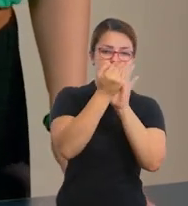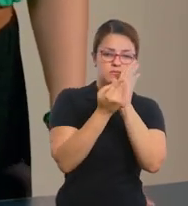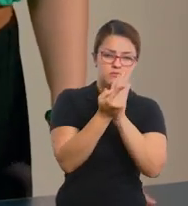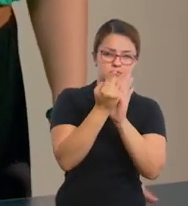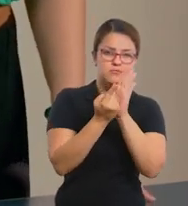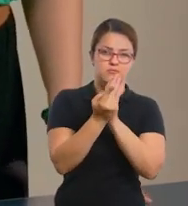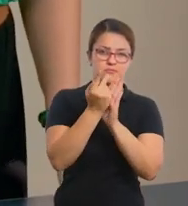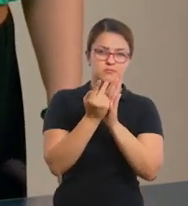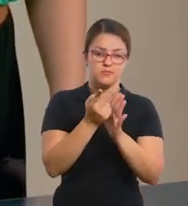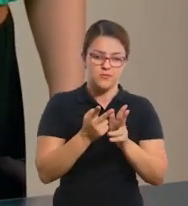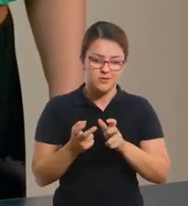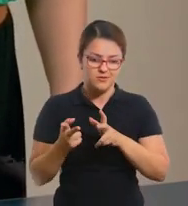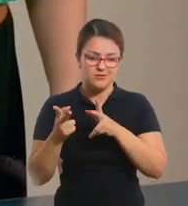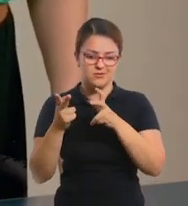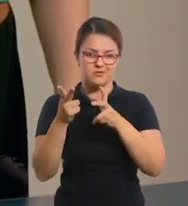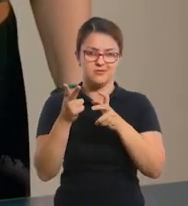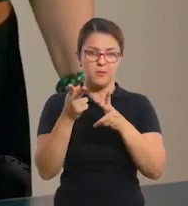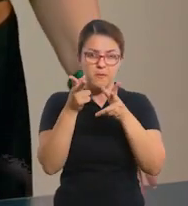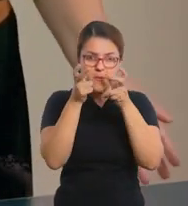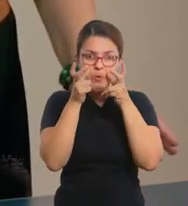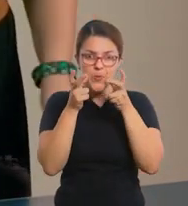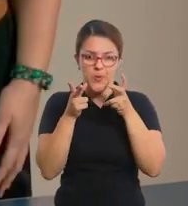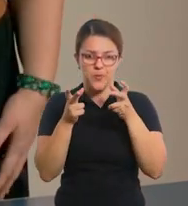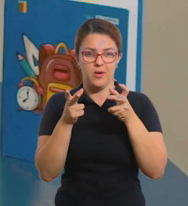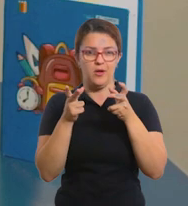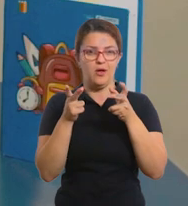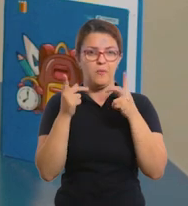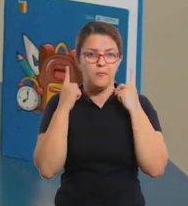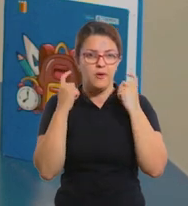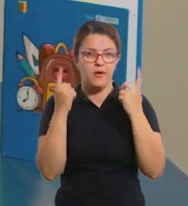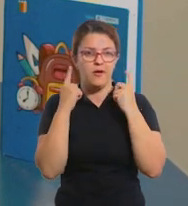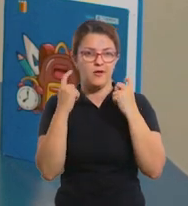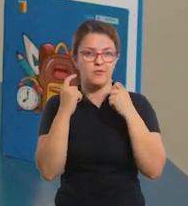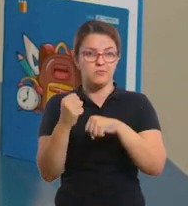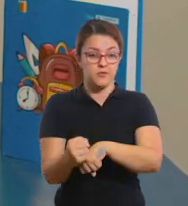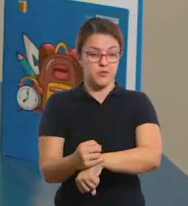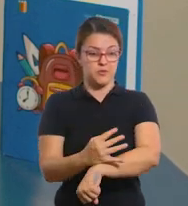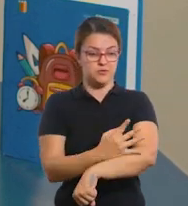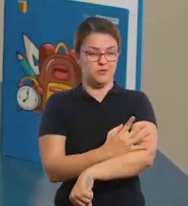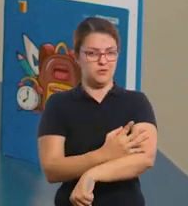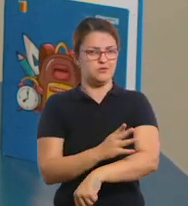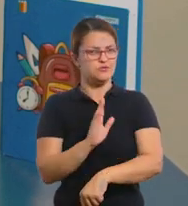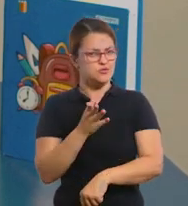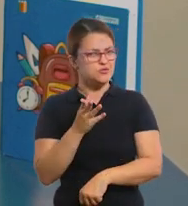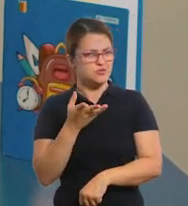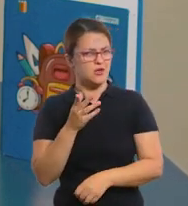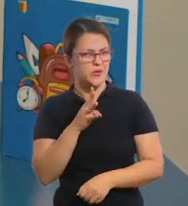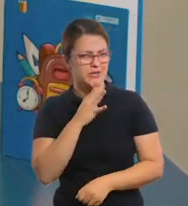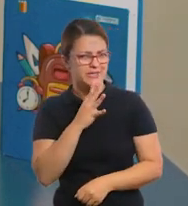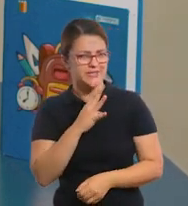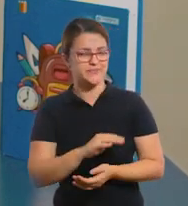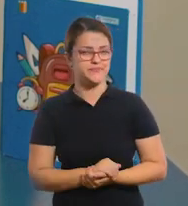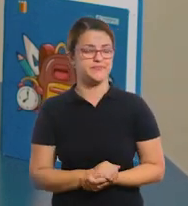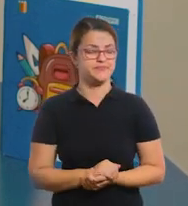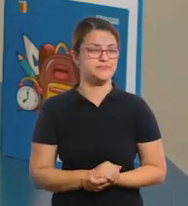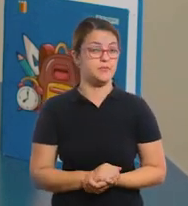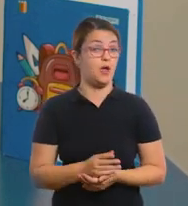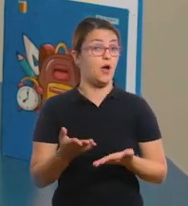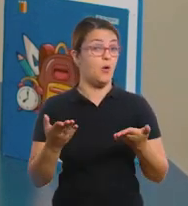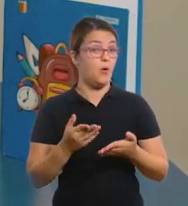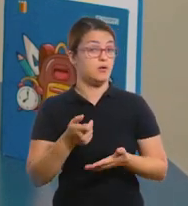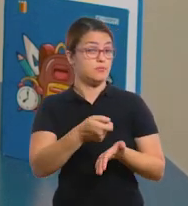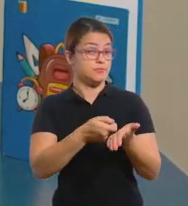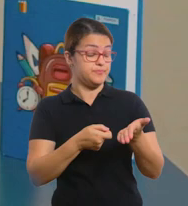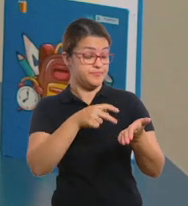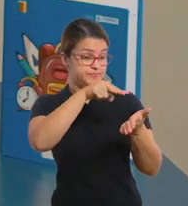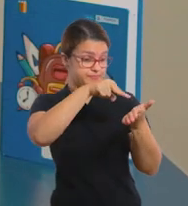impressões sensoriais você já conheceu alguns poemas já tinha lido em casa agora vamos analisar